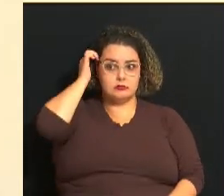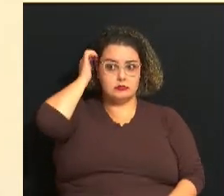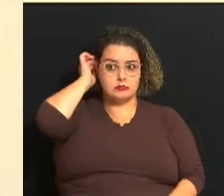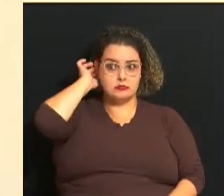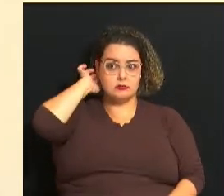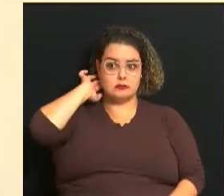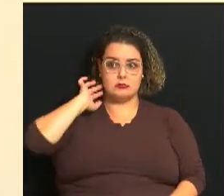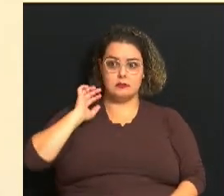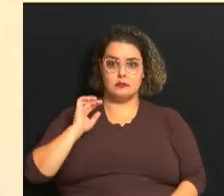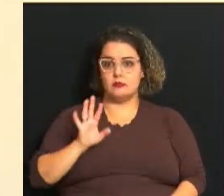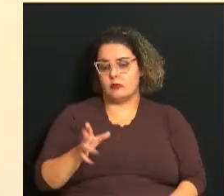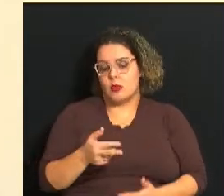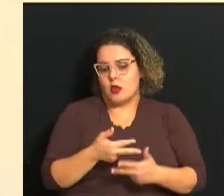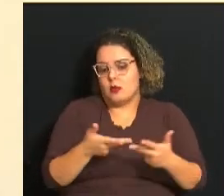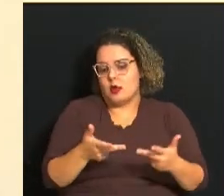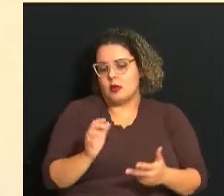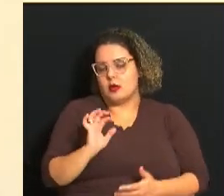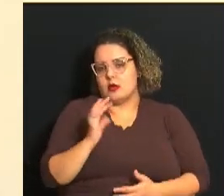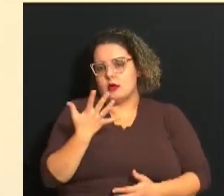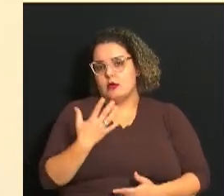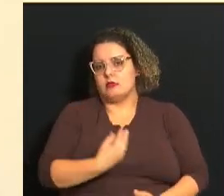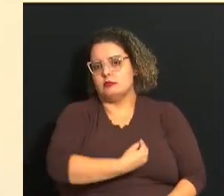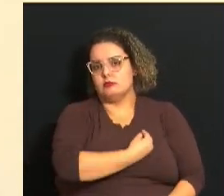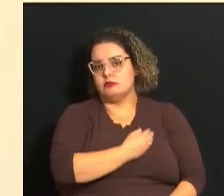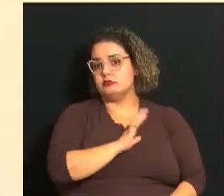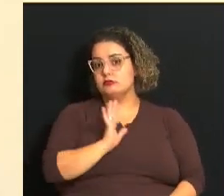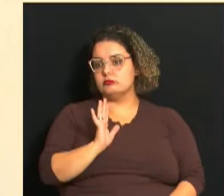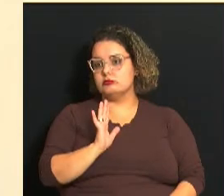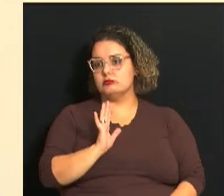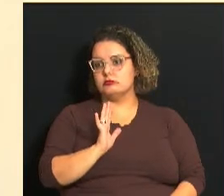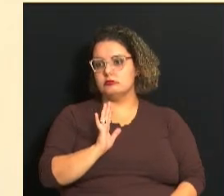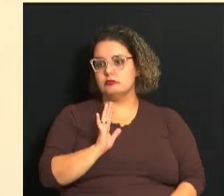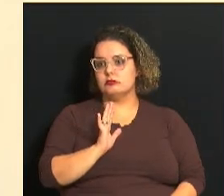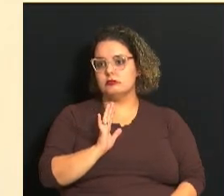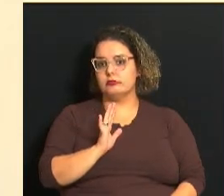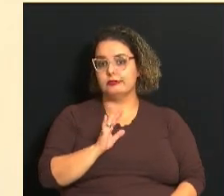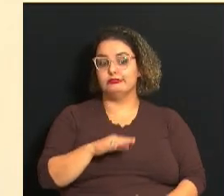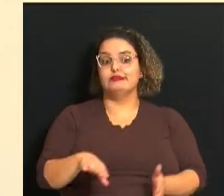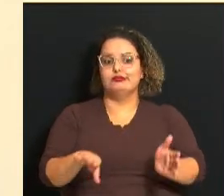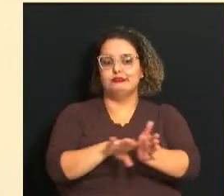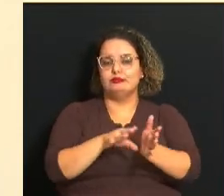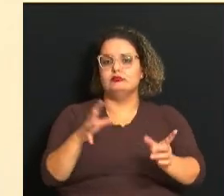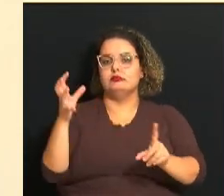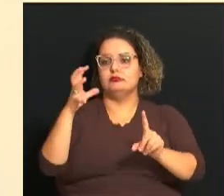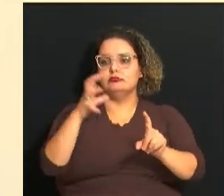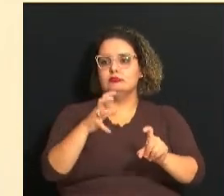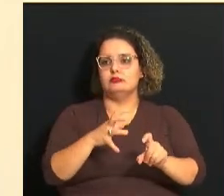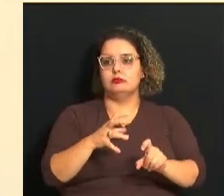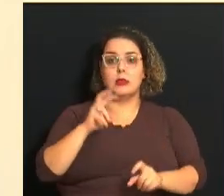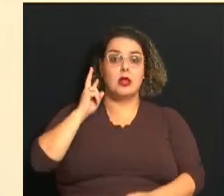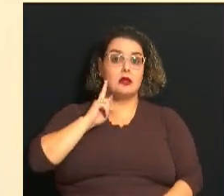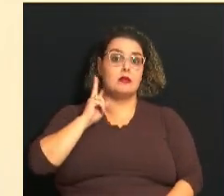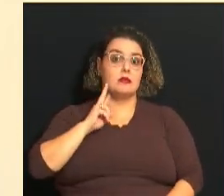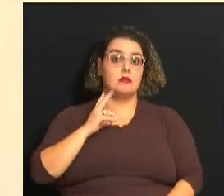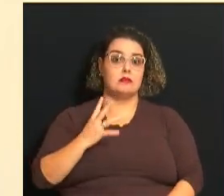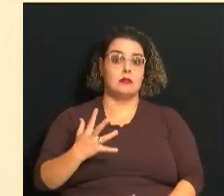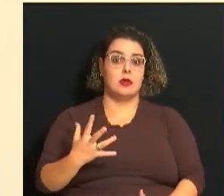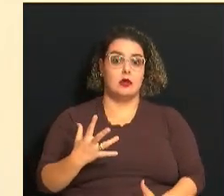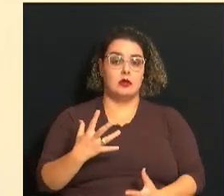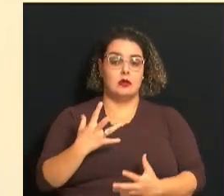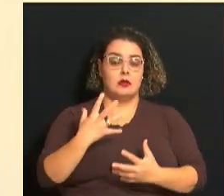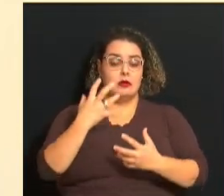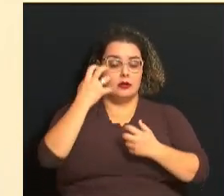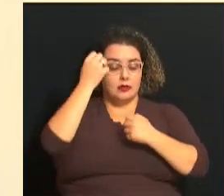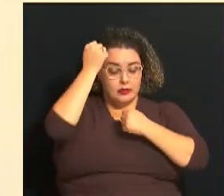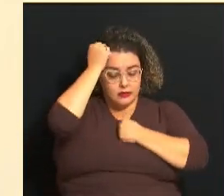uma fatalidade da condição de vida dele e Olha onde chega né o assédio a vítima acaba levando o pai do para sua vida pessoal